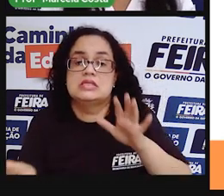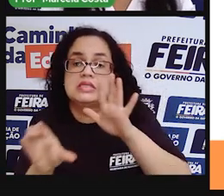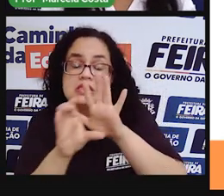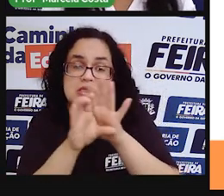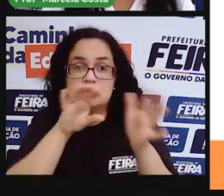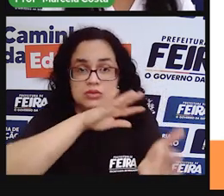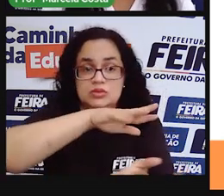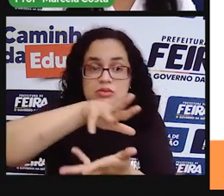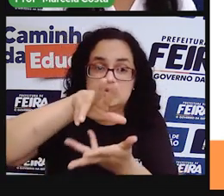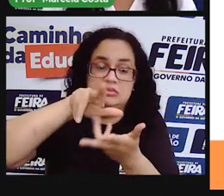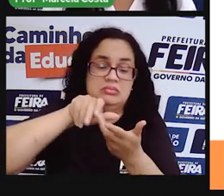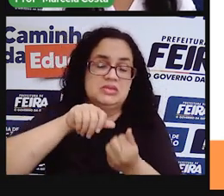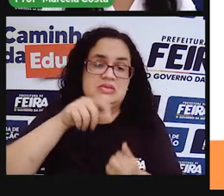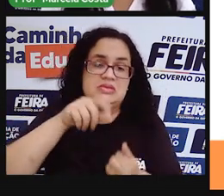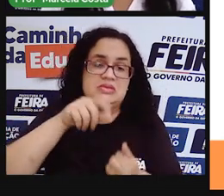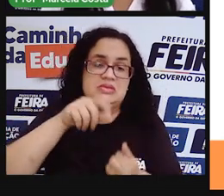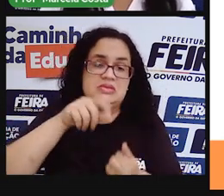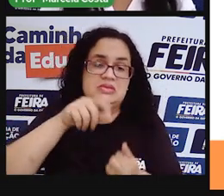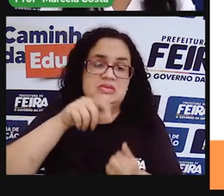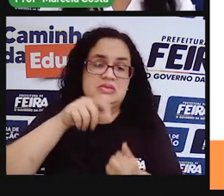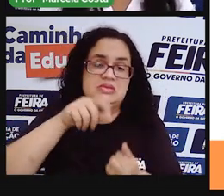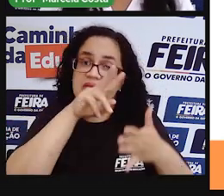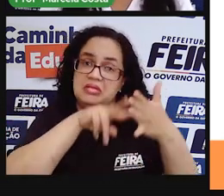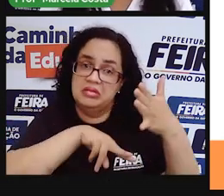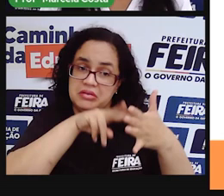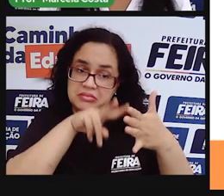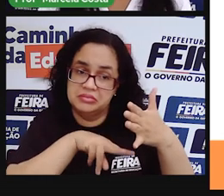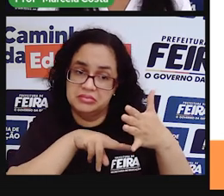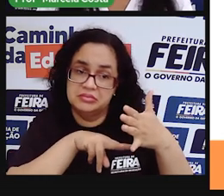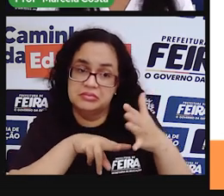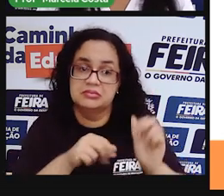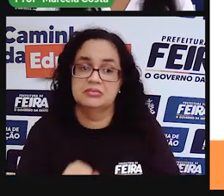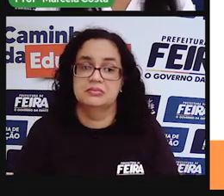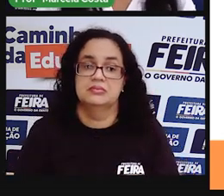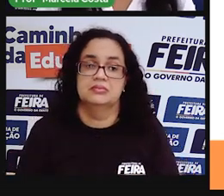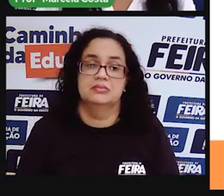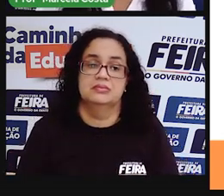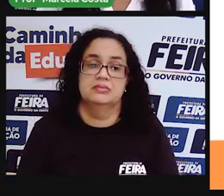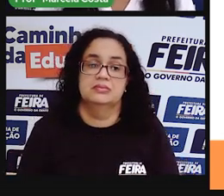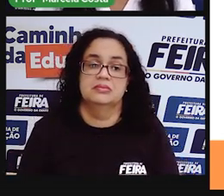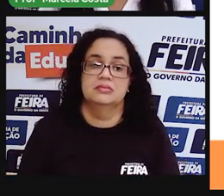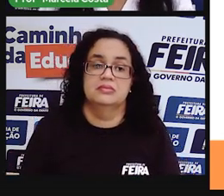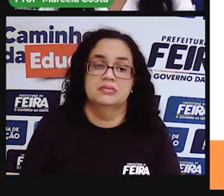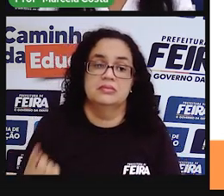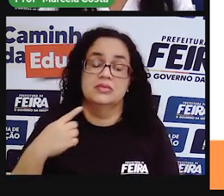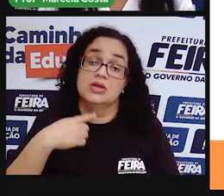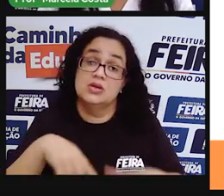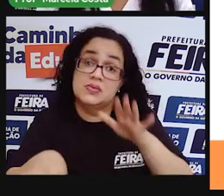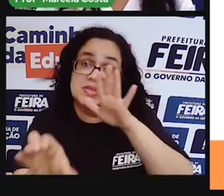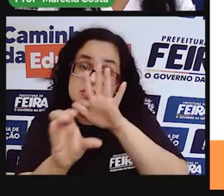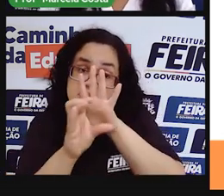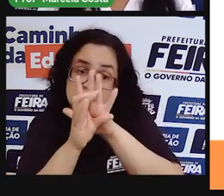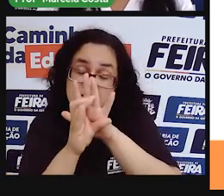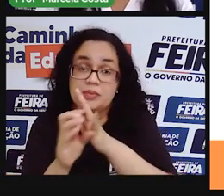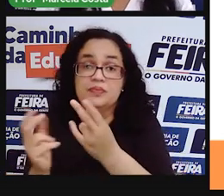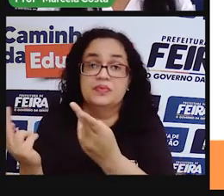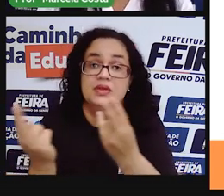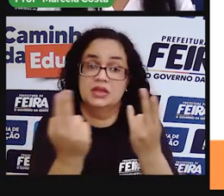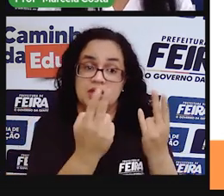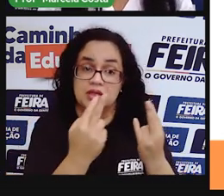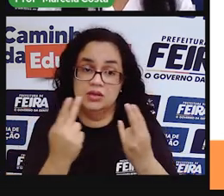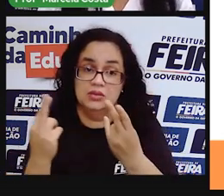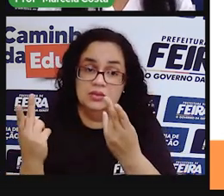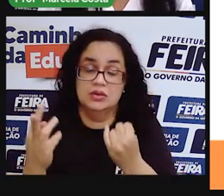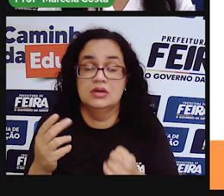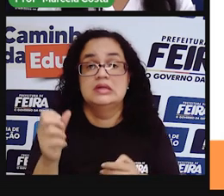que você não fale a mesma língua que aquela pessoa, por meio do símbolo, ela vai entender o que você